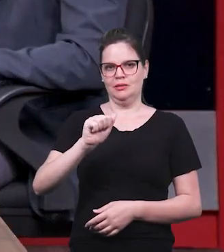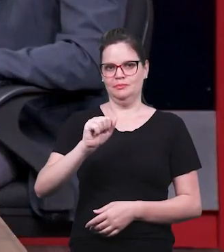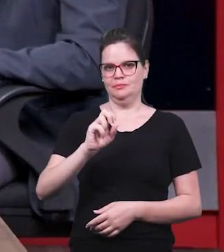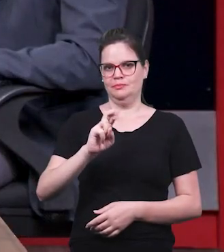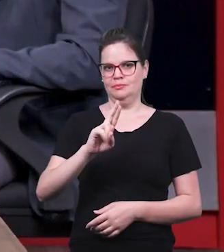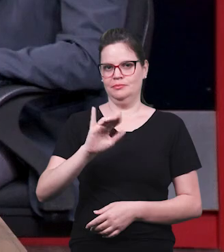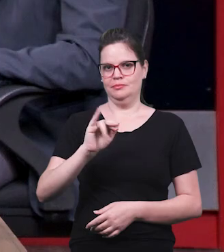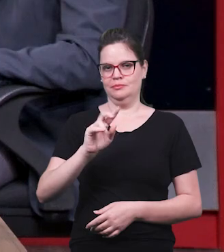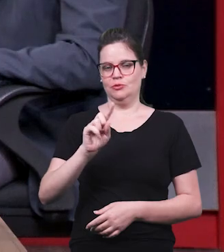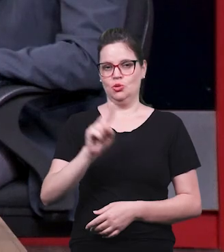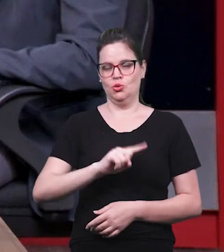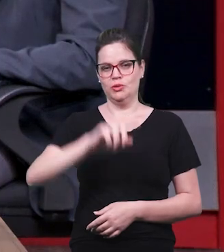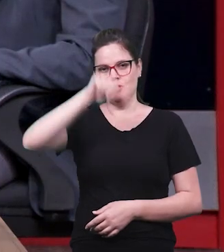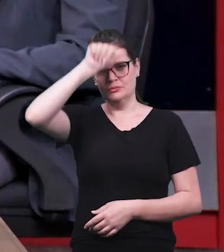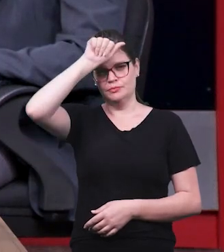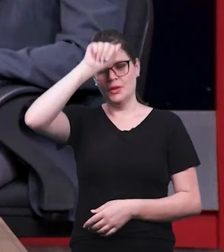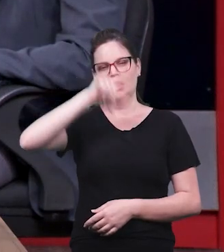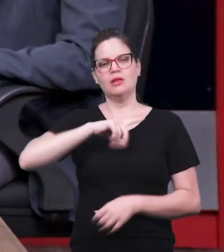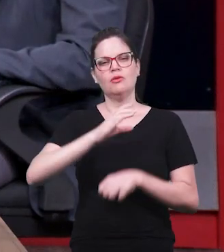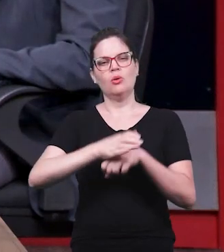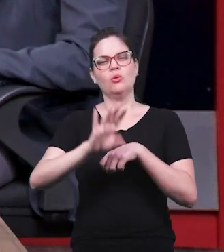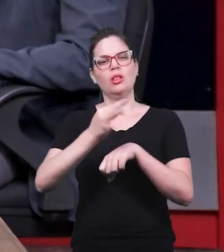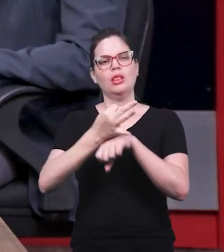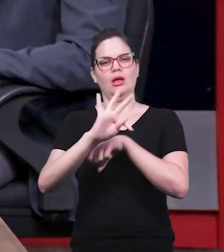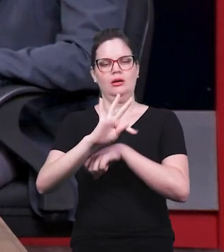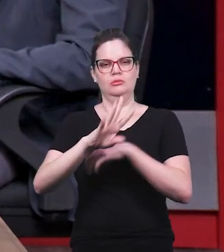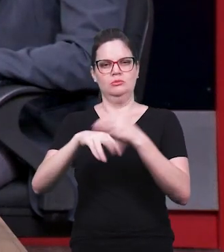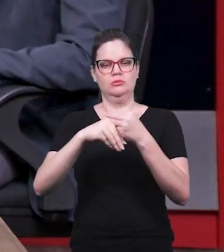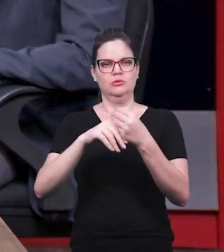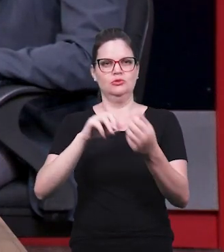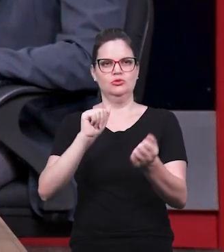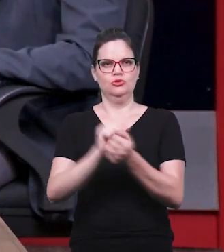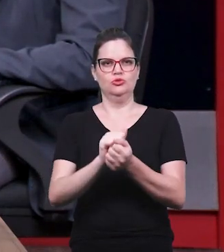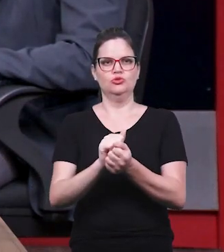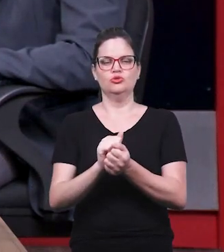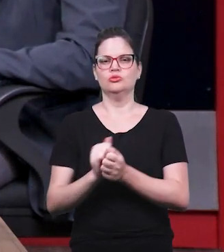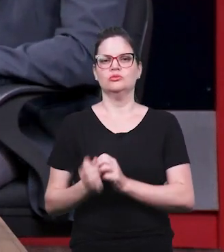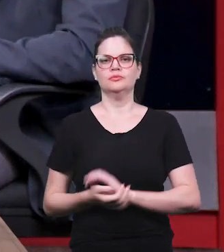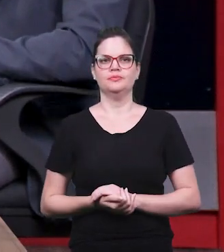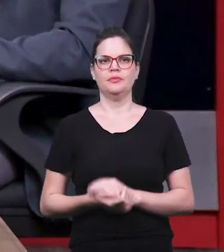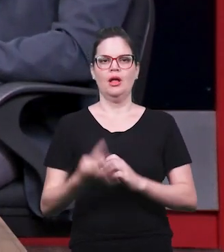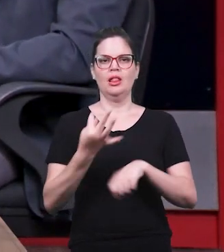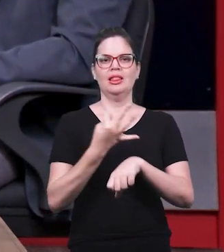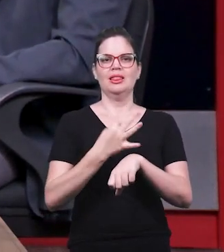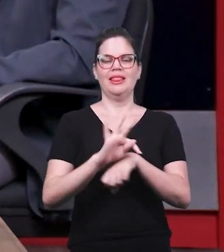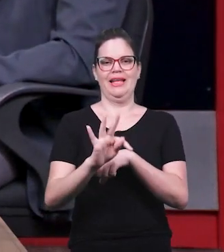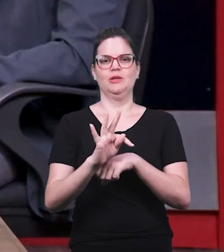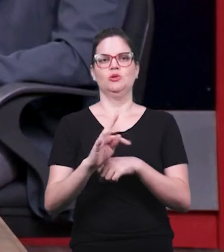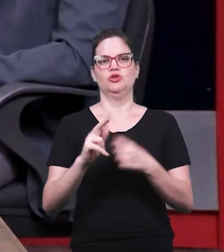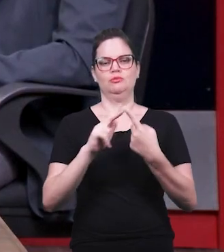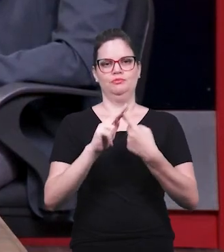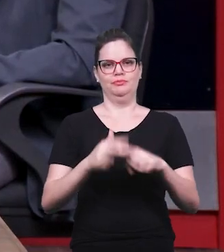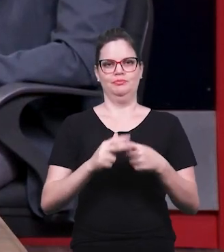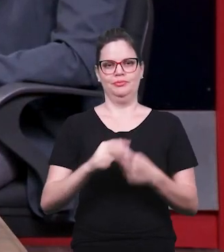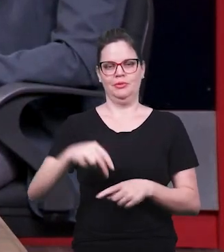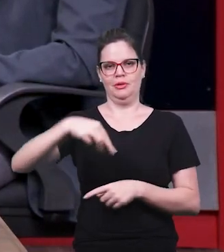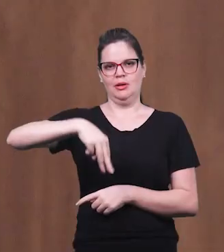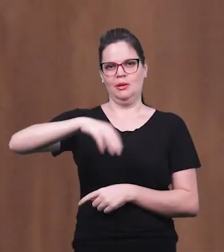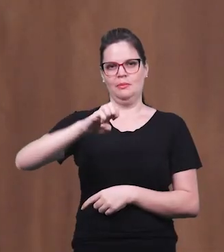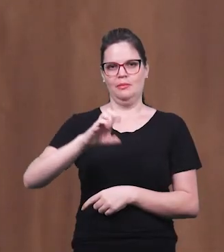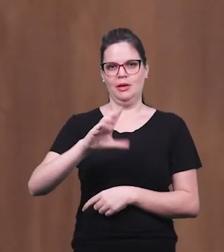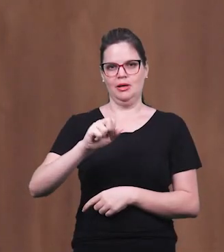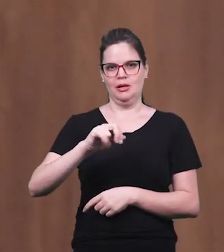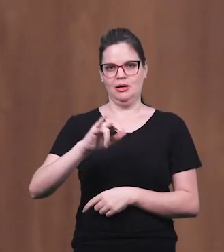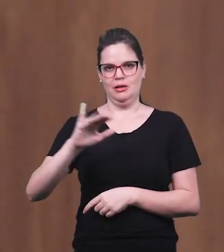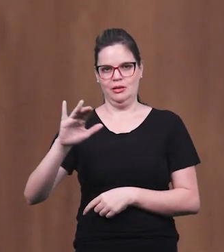um curso tecnológico, um curso de tecnologia mecânica, né? E